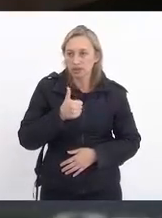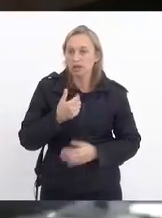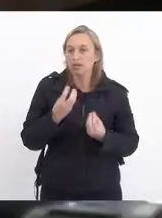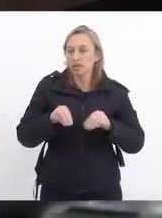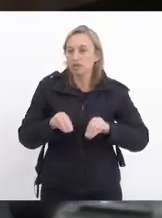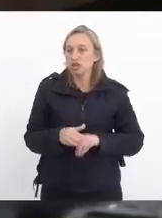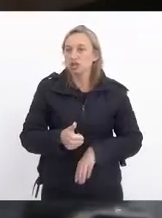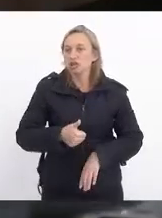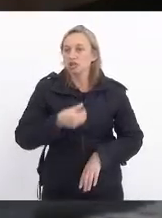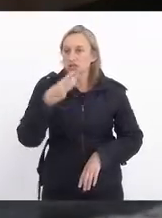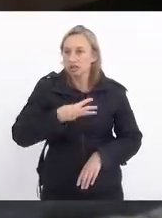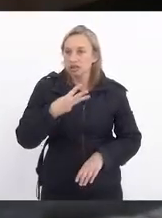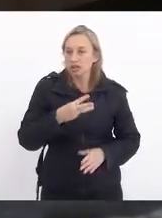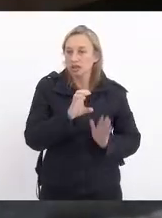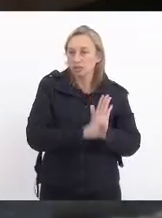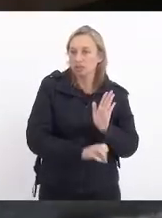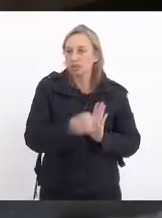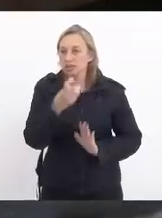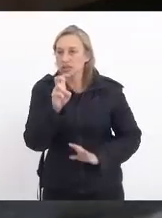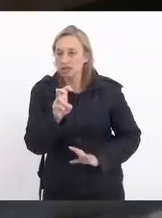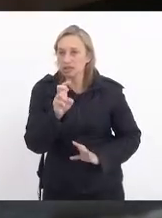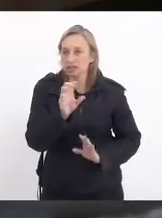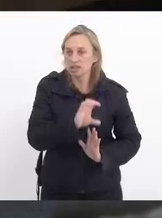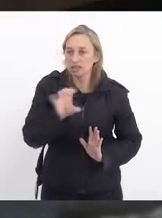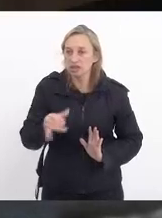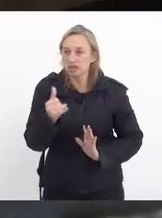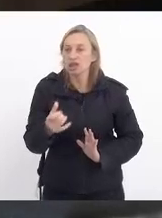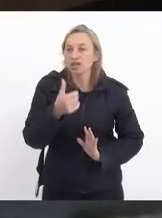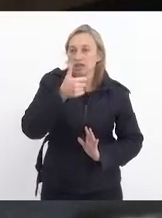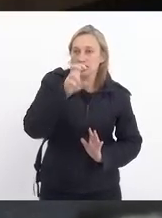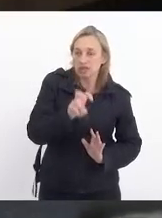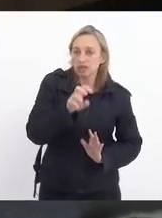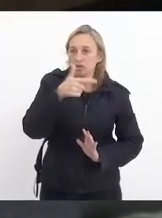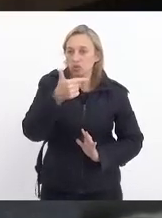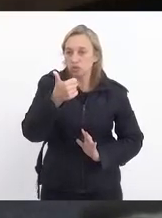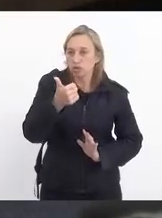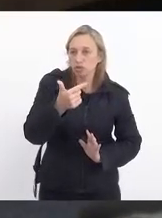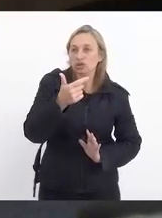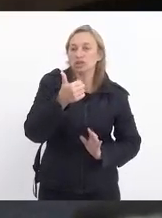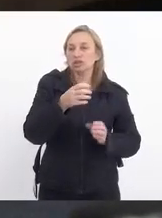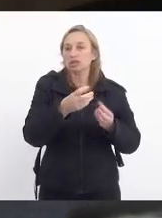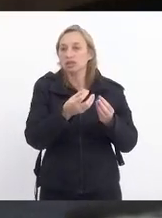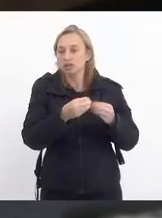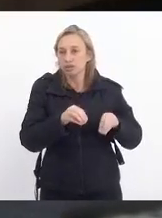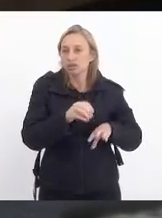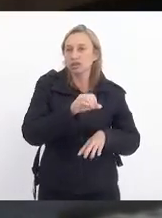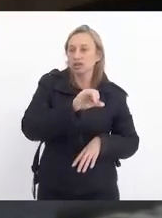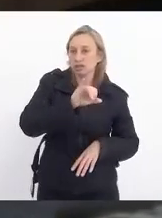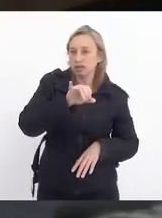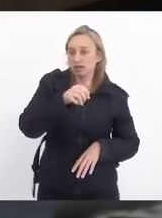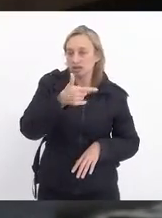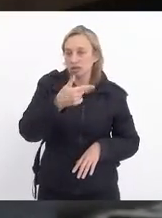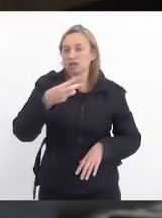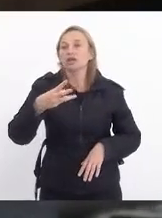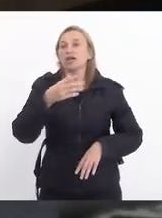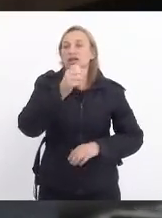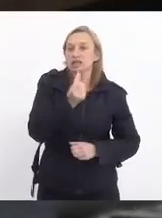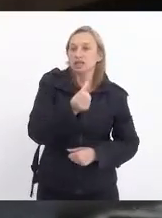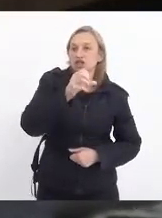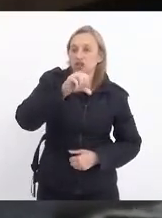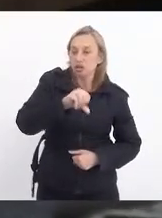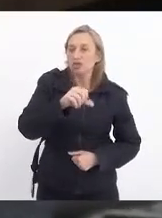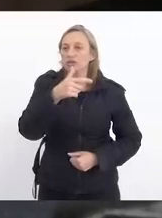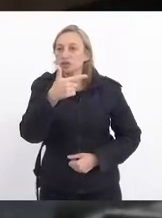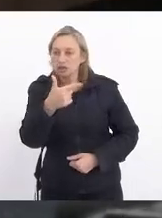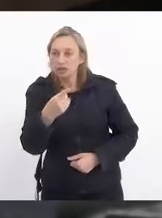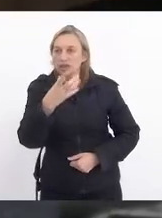prejudicada a emenda três plena das cinco da ccj a emenda cinco 1219 pela Emenda três STJ em média 6 9